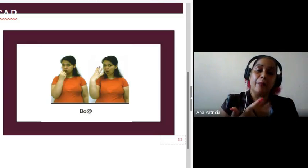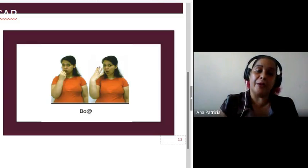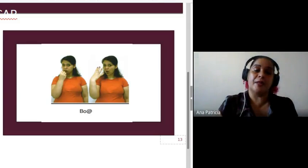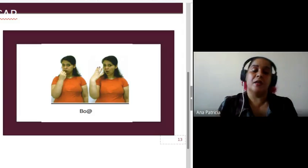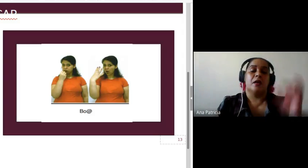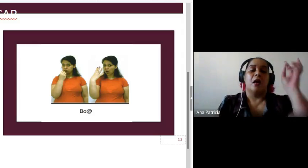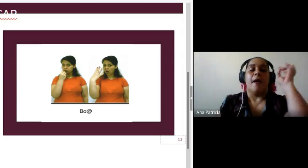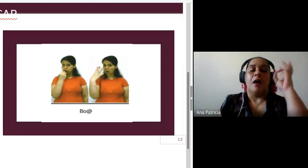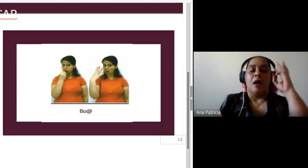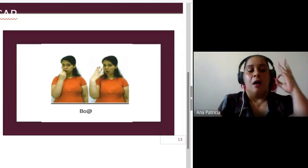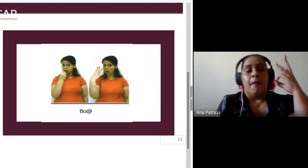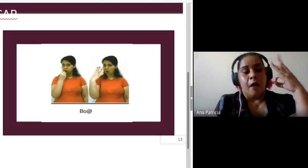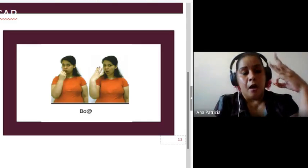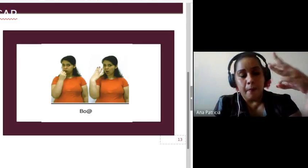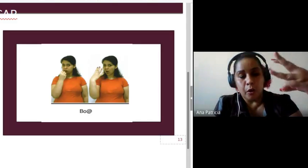Depois,